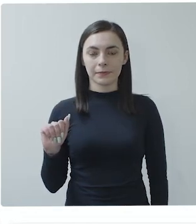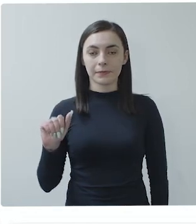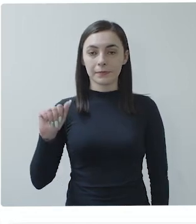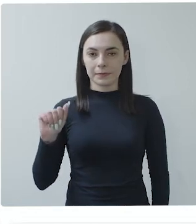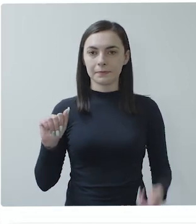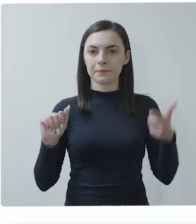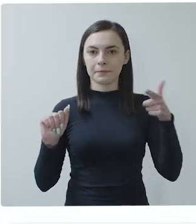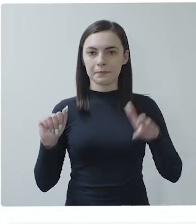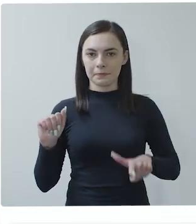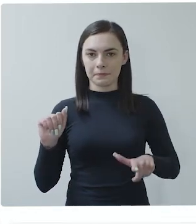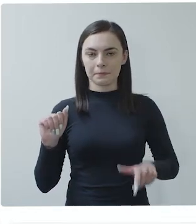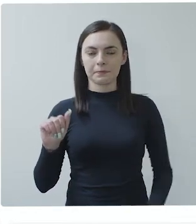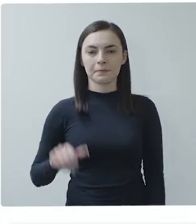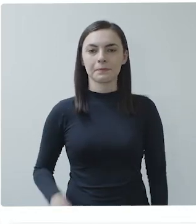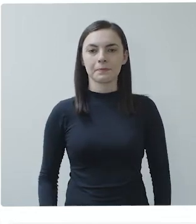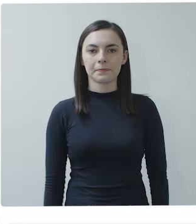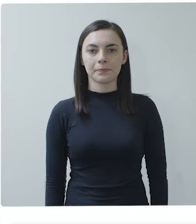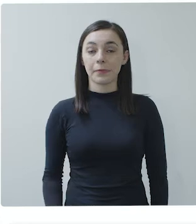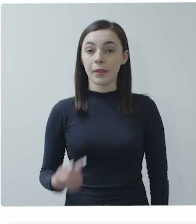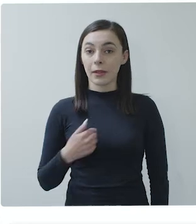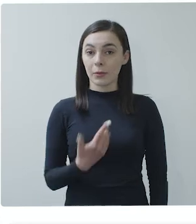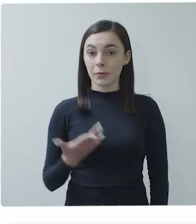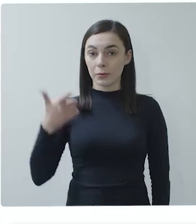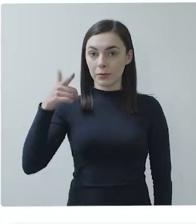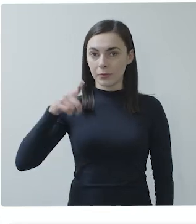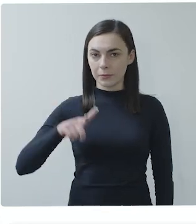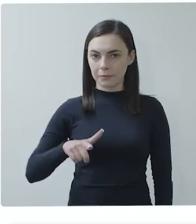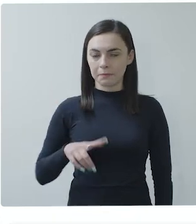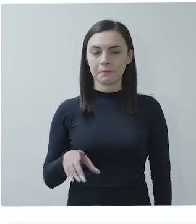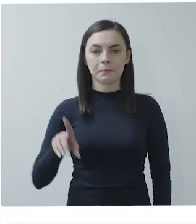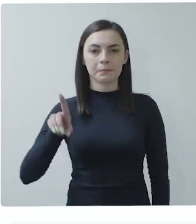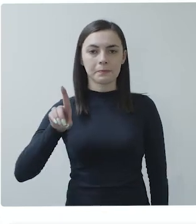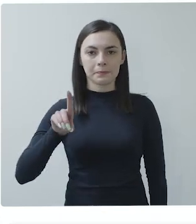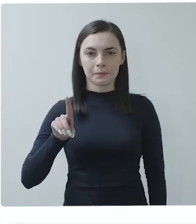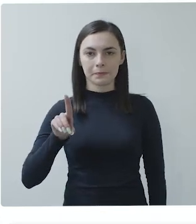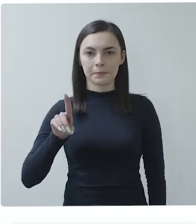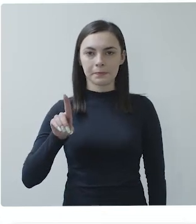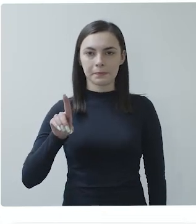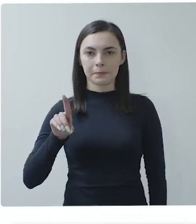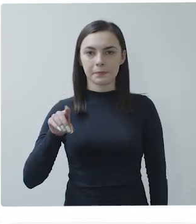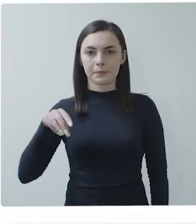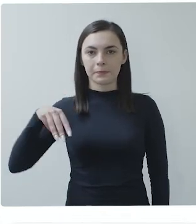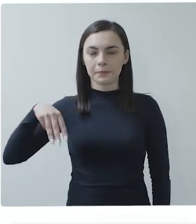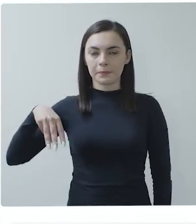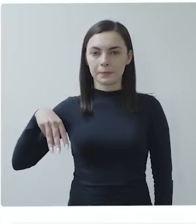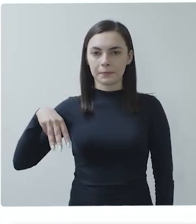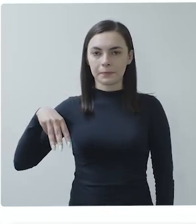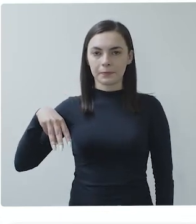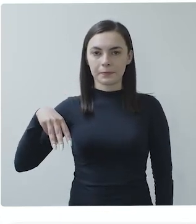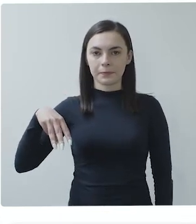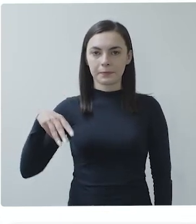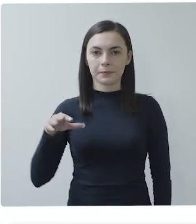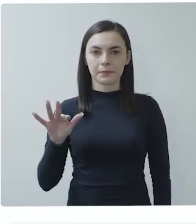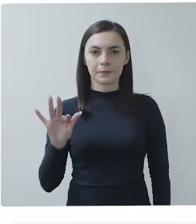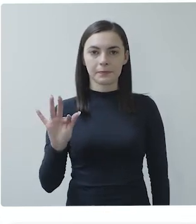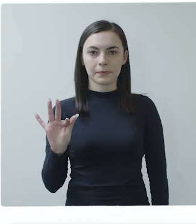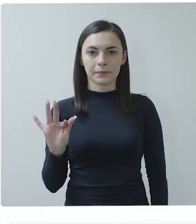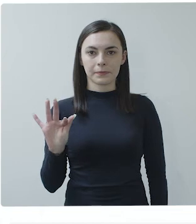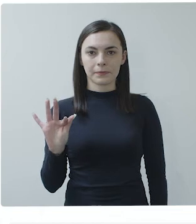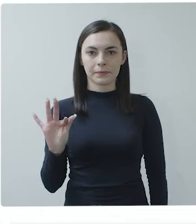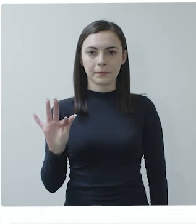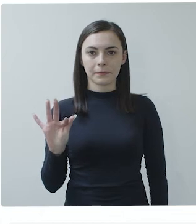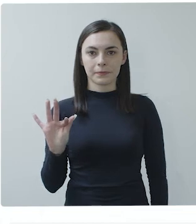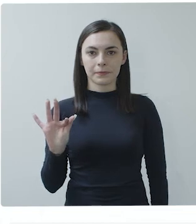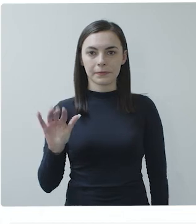e A de novo. Vou repetir. D, M,